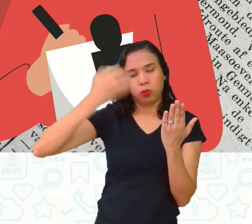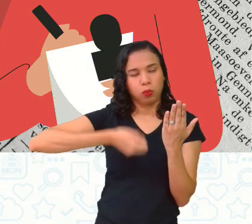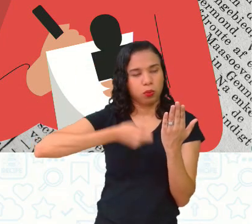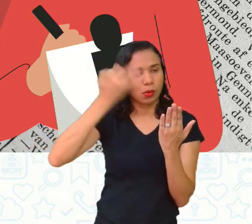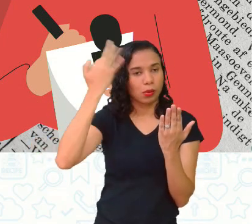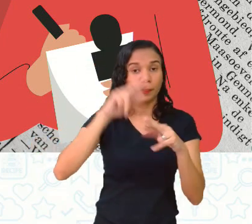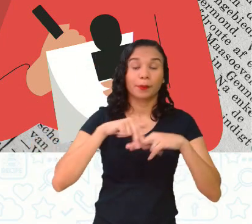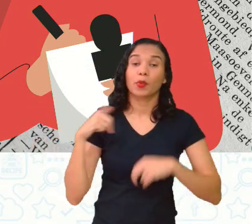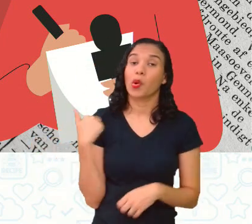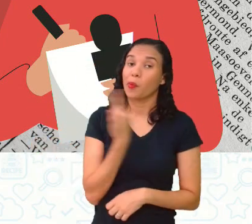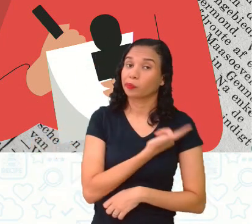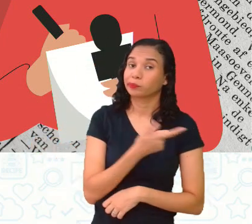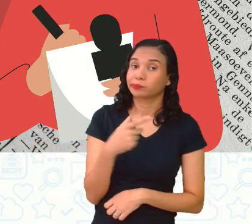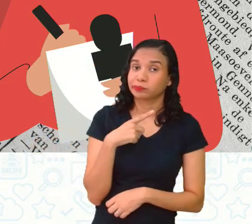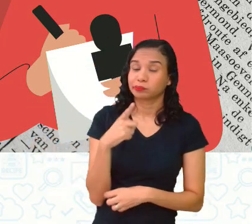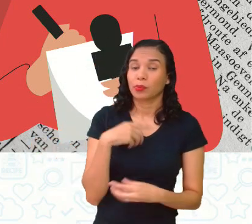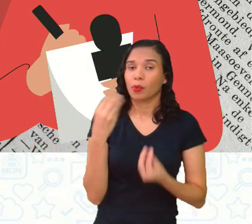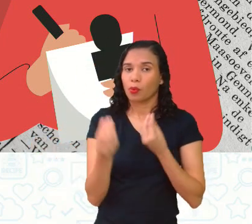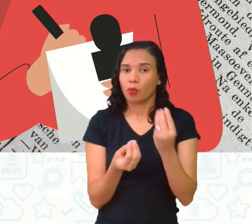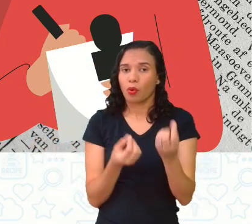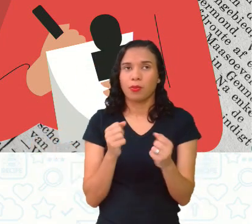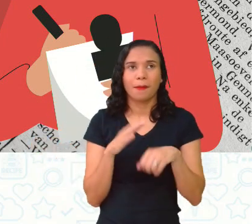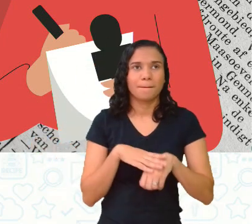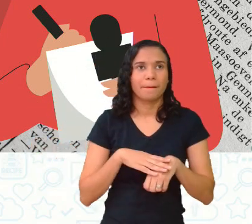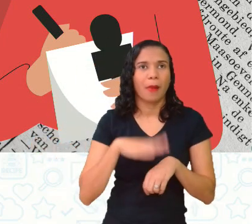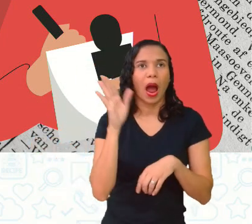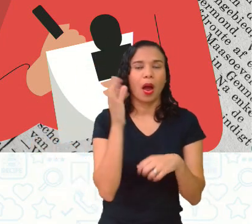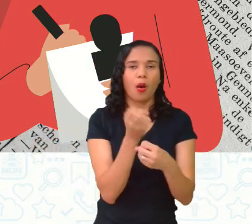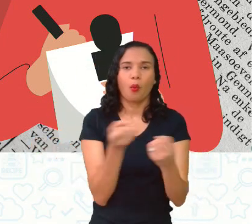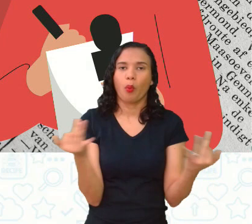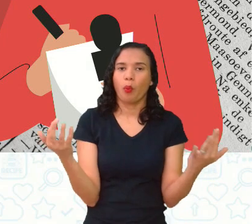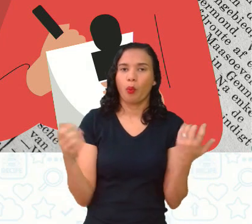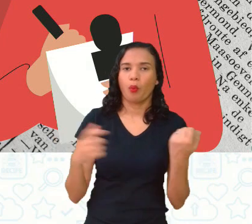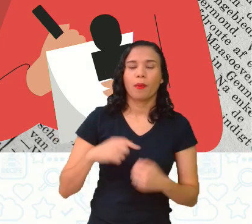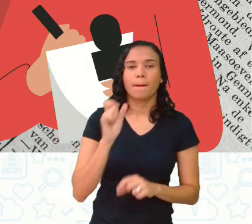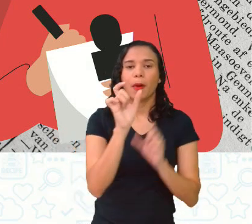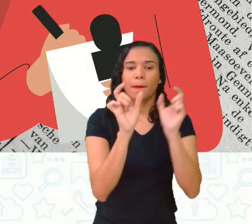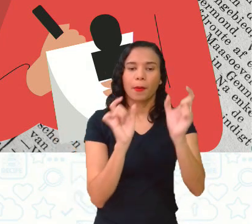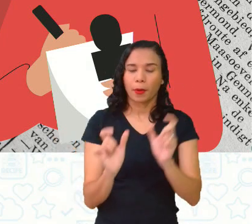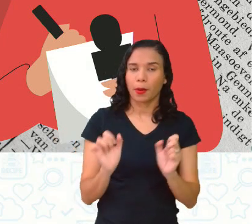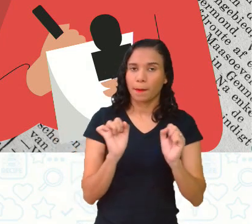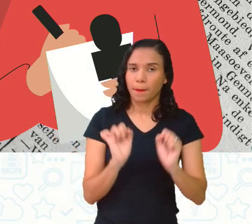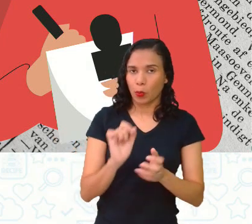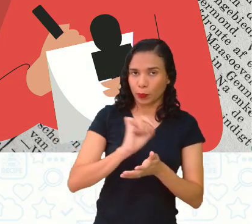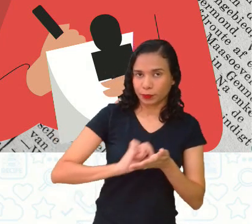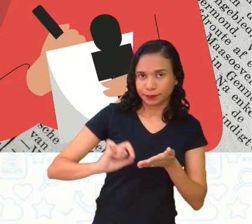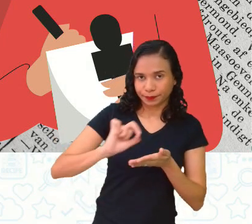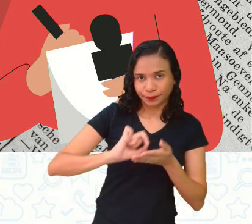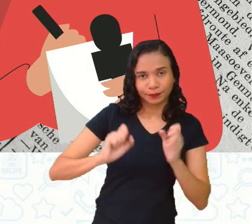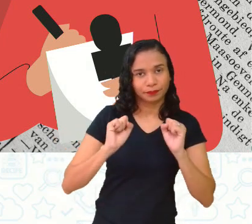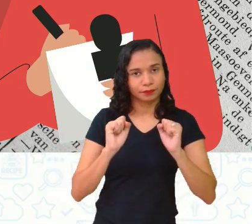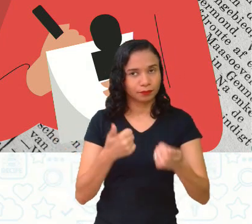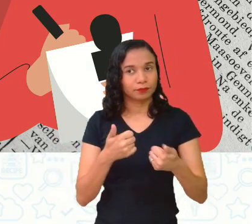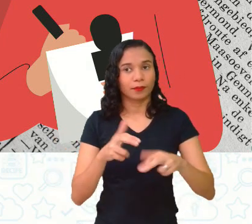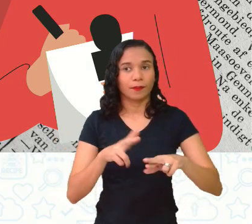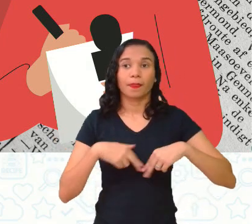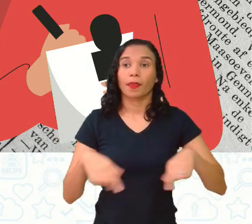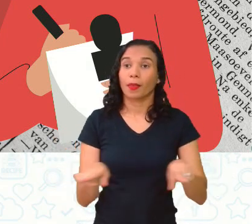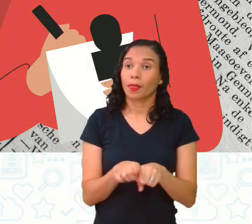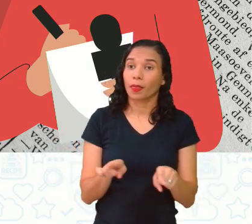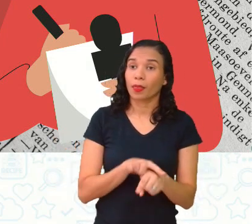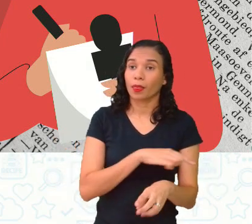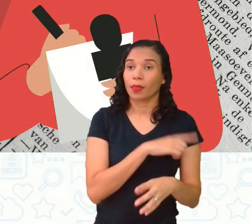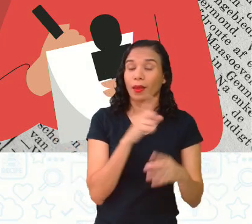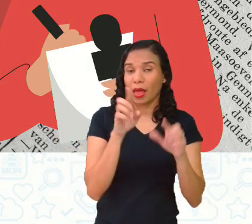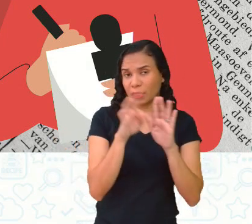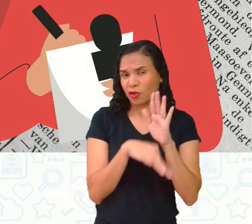né? Então a gente tem um limite maior da quantidade de palavras que a gente pode escrever, tá? Mas ele normalmente